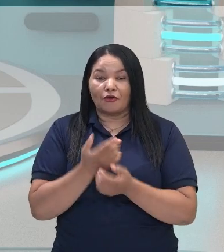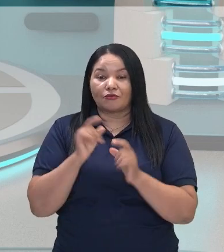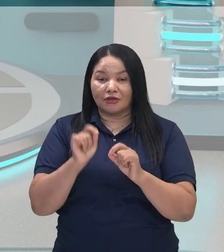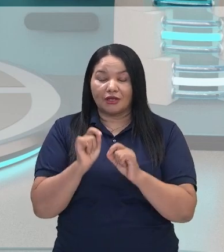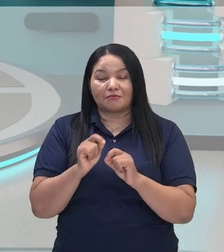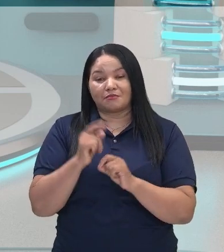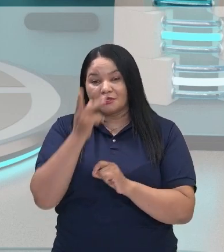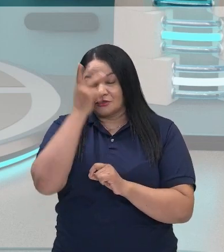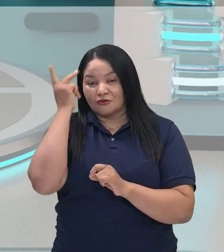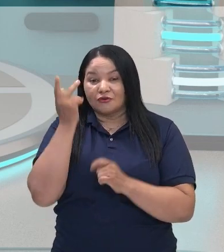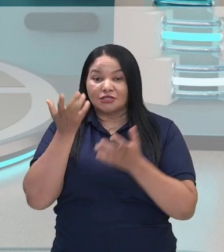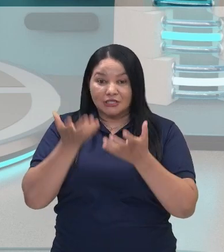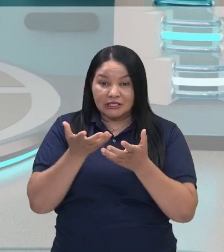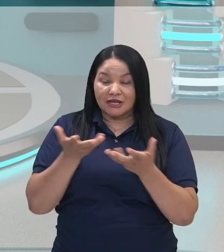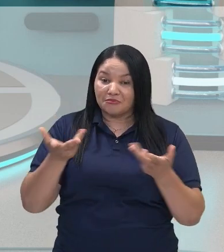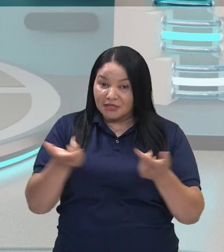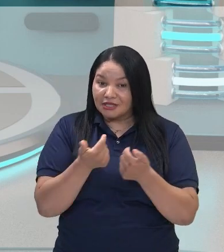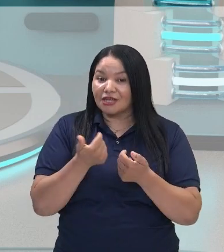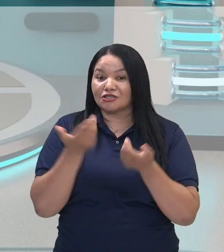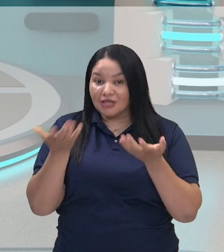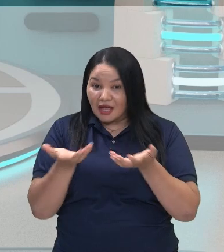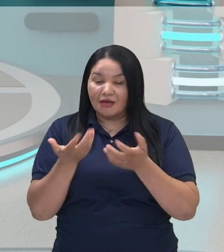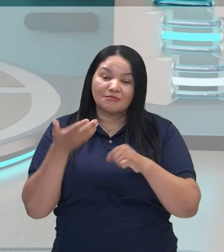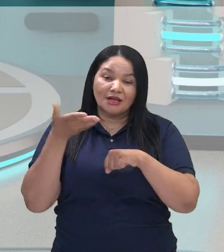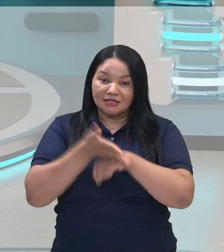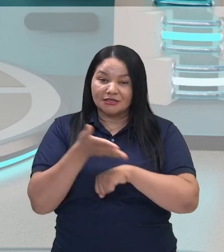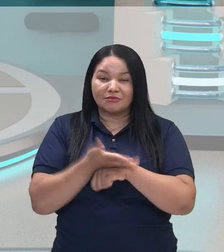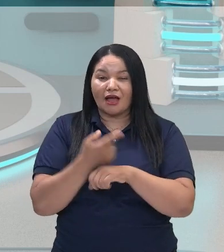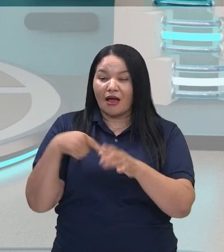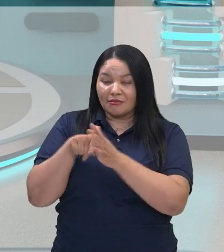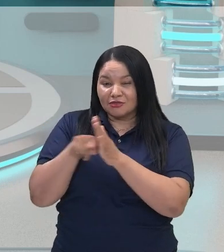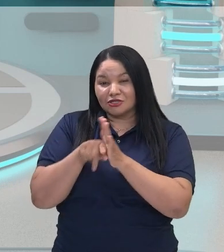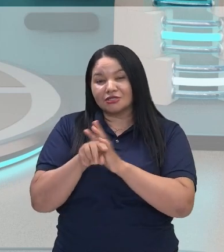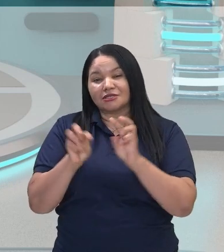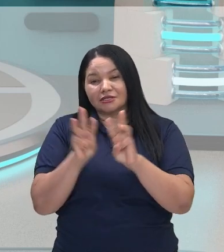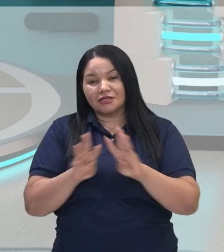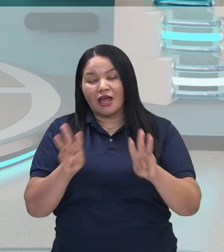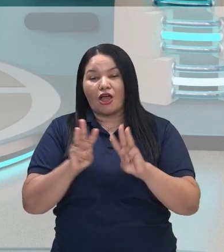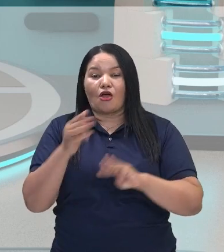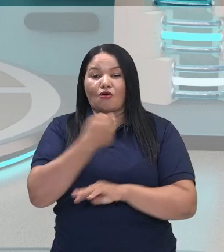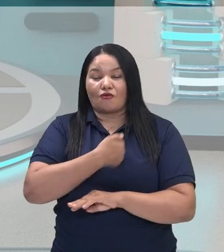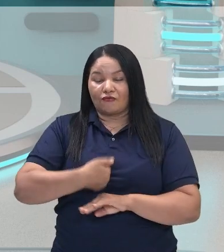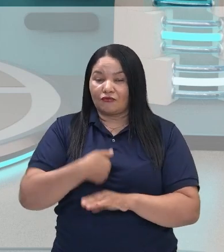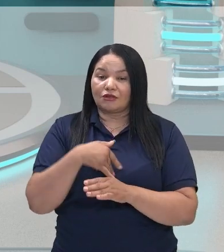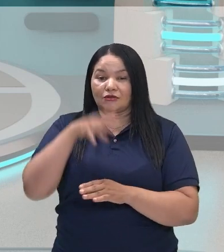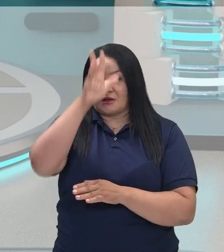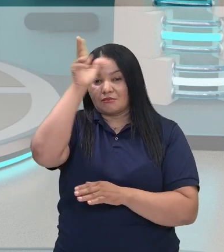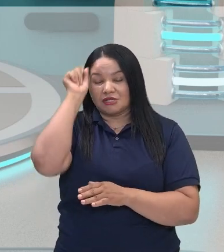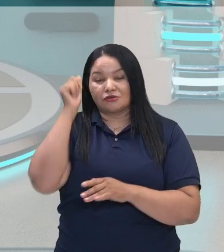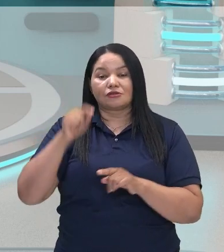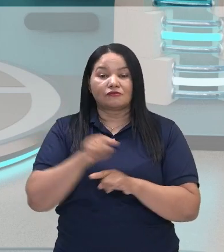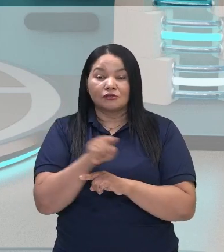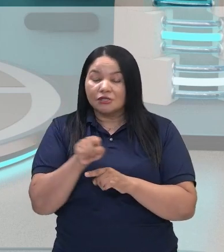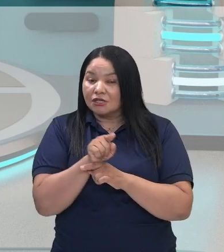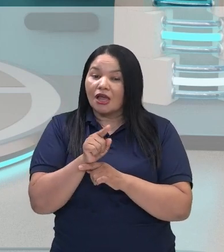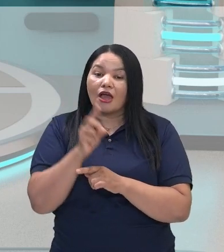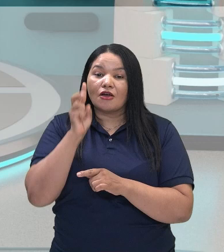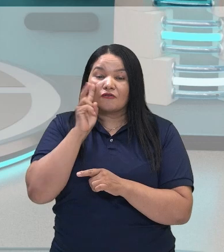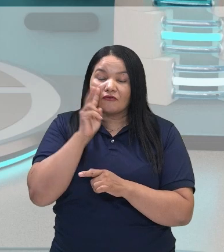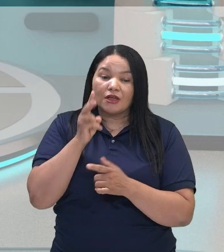essa habilidade e queiram participar. Só fazer a pesquisa no site do governo do Amazonas, que você vai ter,